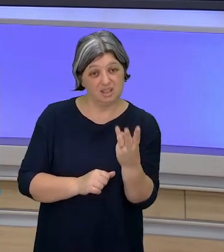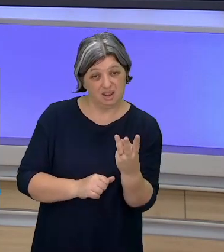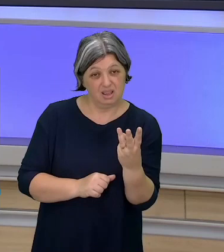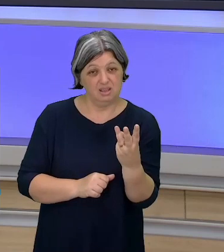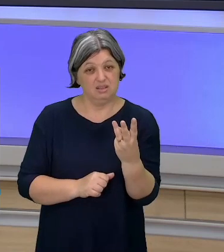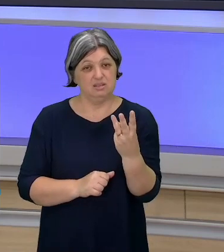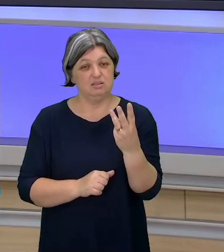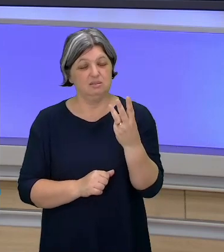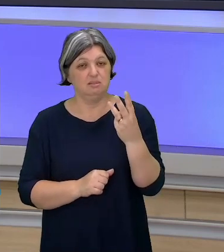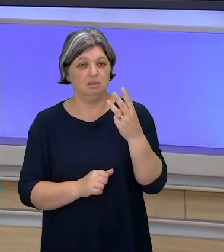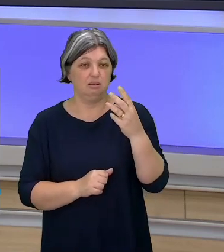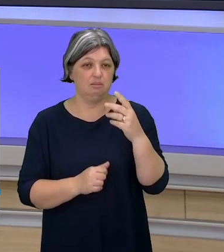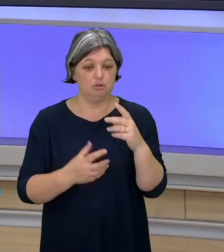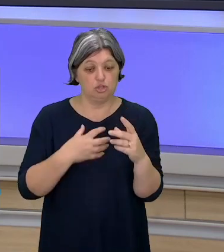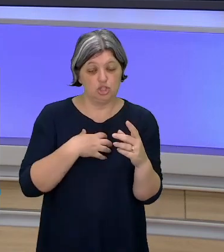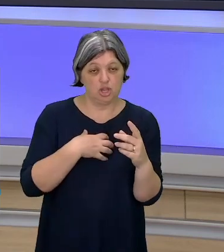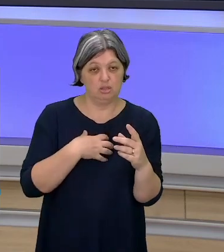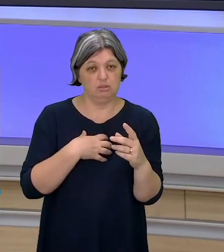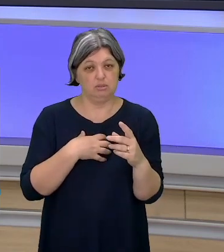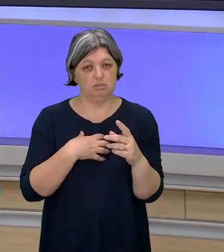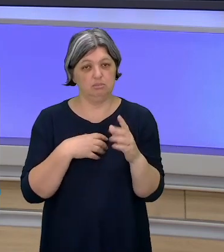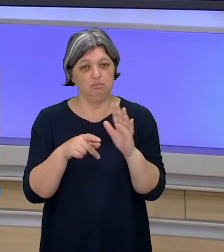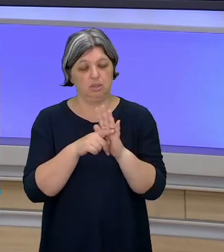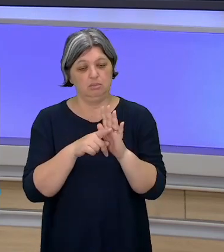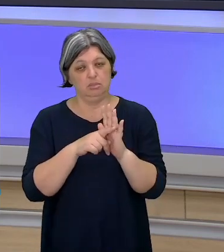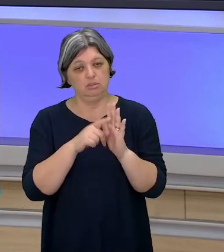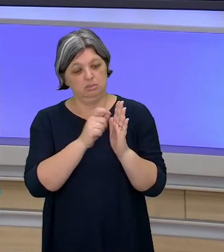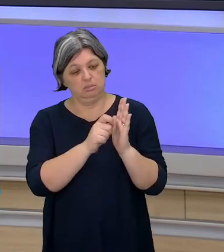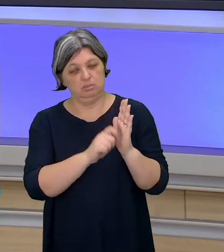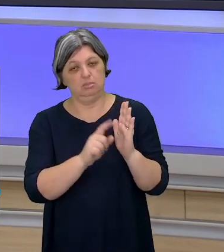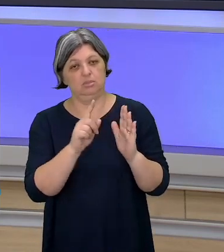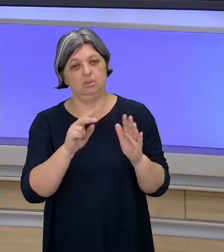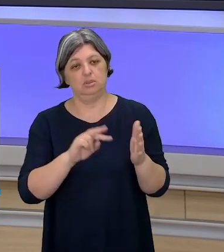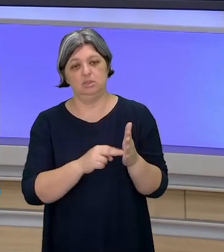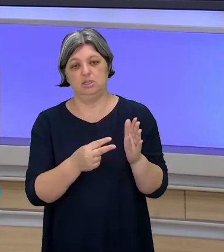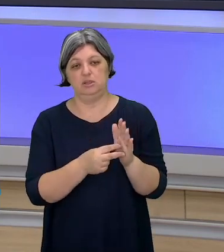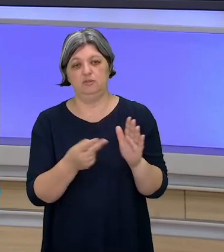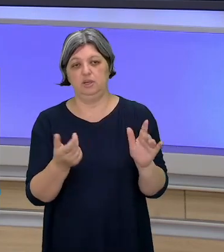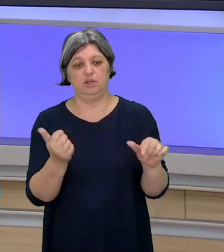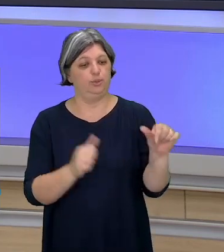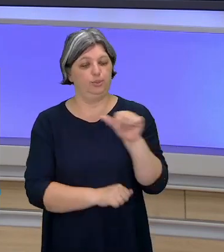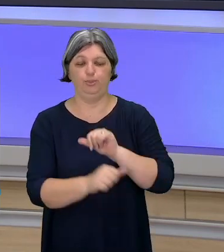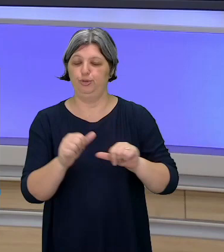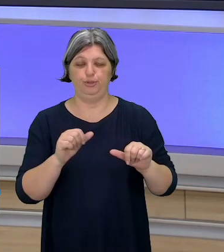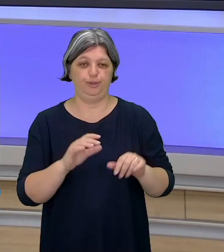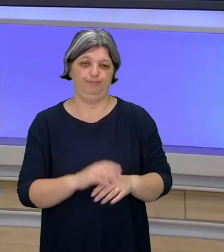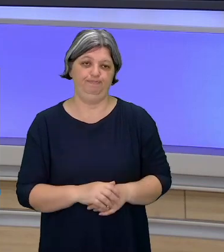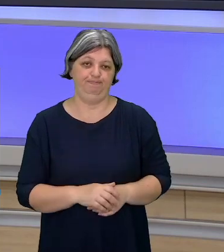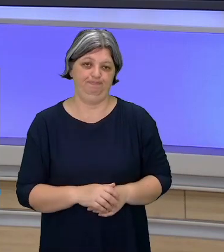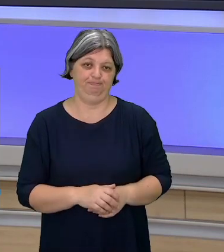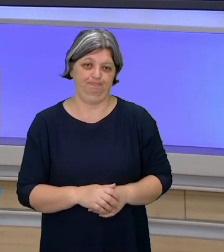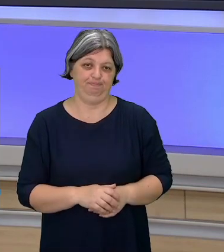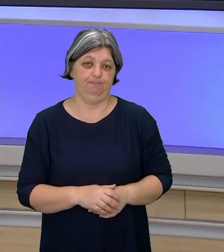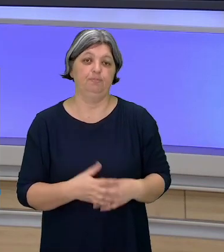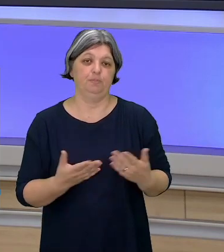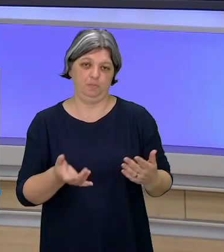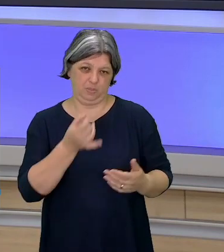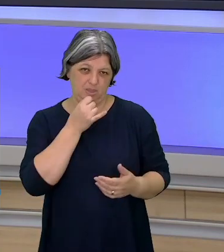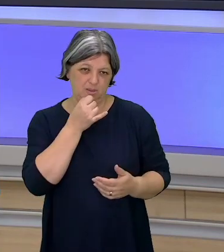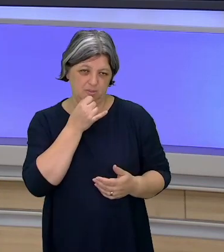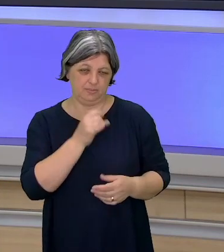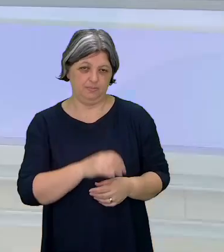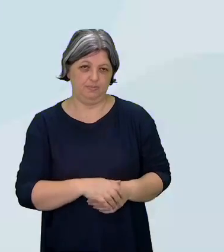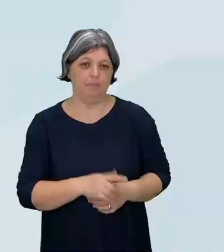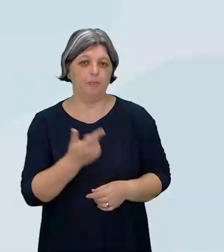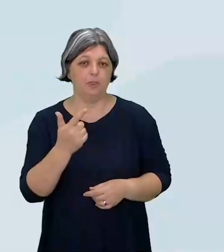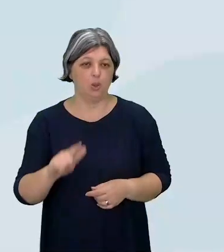maneira com que eu estou dizendo, eu altero todo o sentido de uma notícia, né? Então, por exemplo, aqui a gente